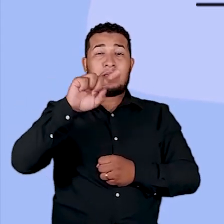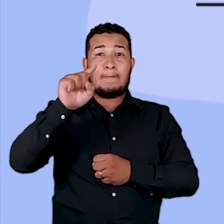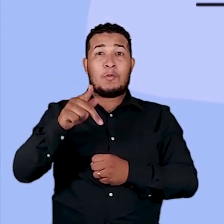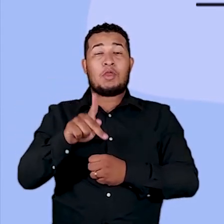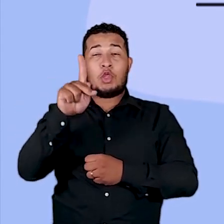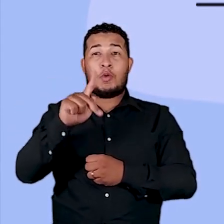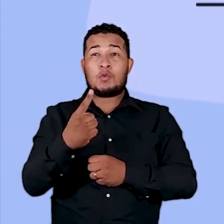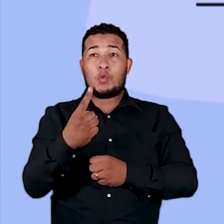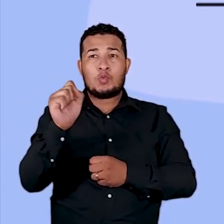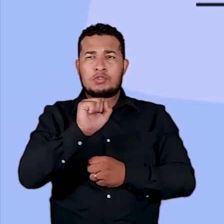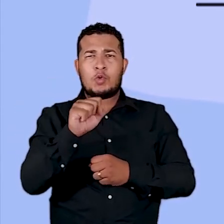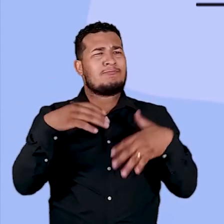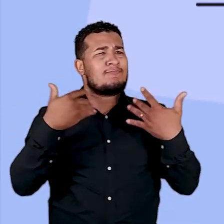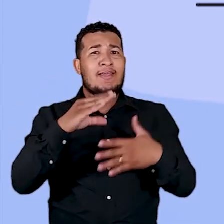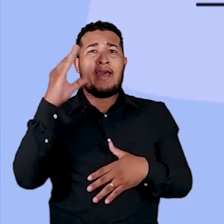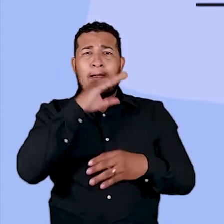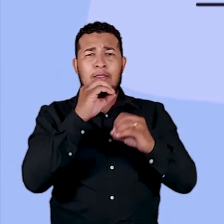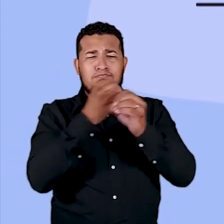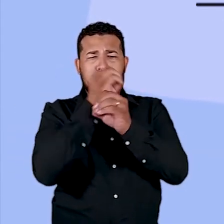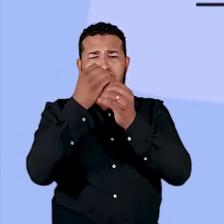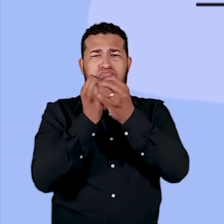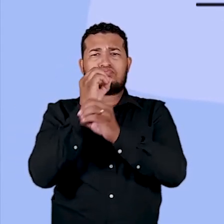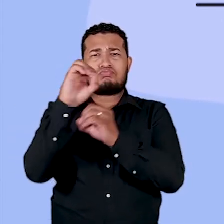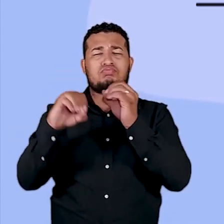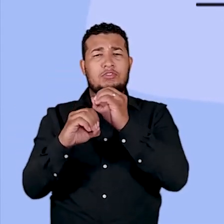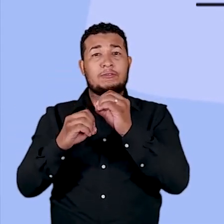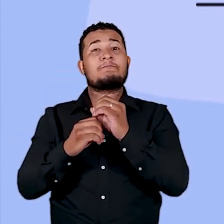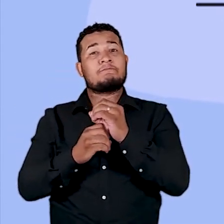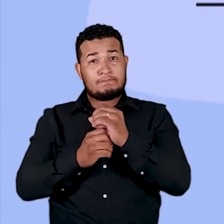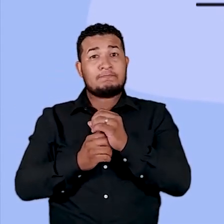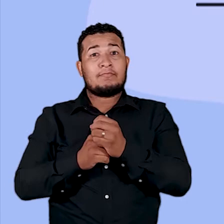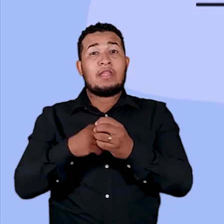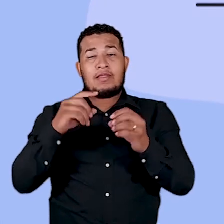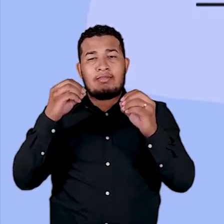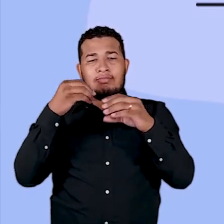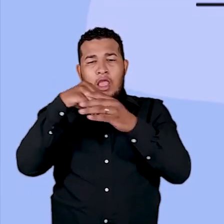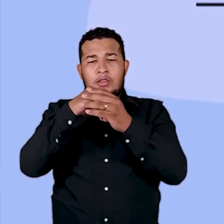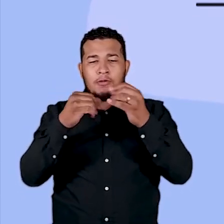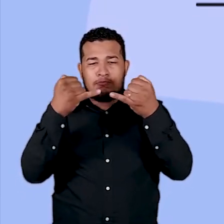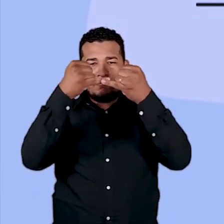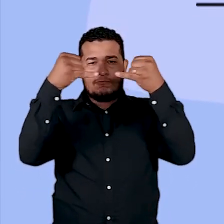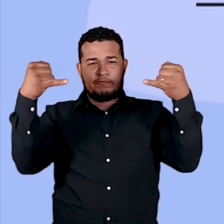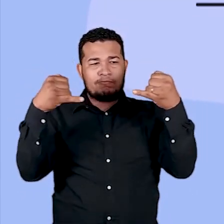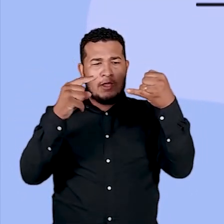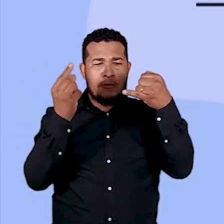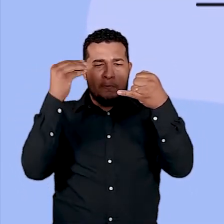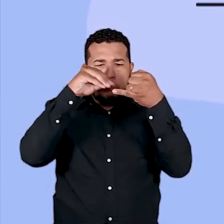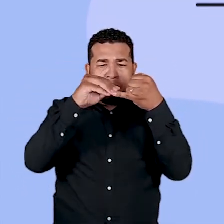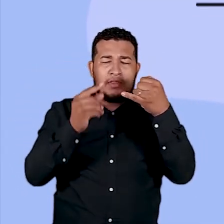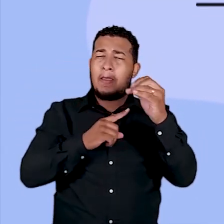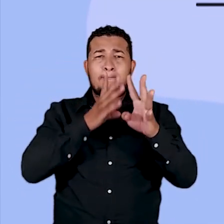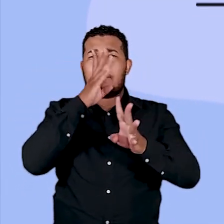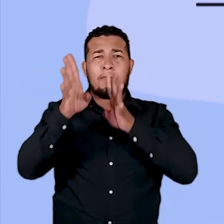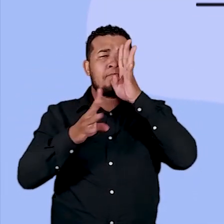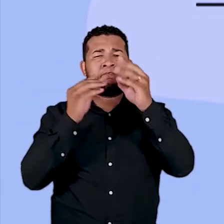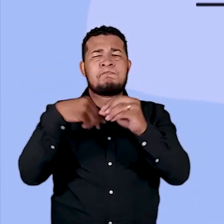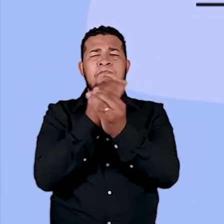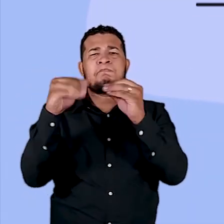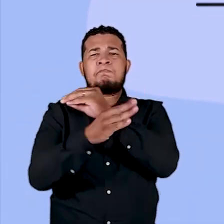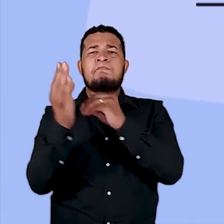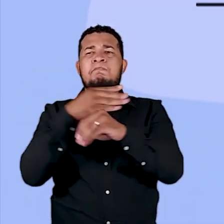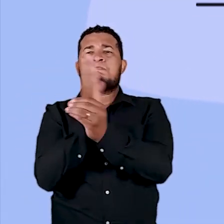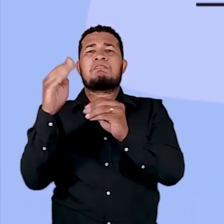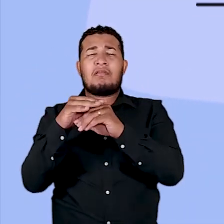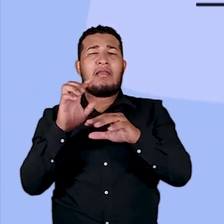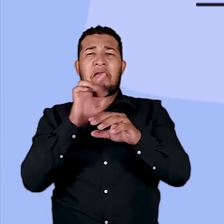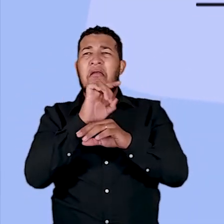quilômetros em apenas um segundo é muito rápido, é muito veloz. E eles andam aí dentro desse fio, de maneira completamente aleatória,